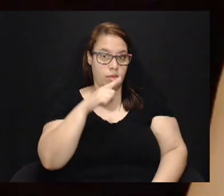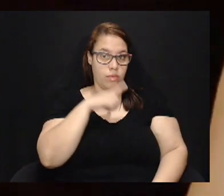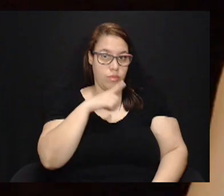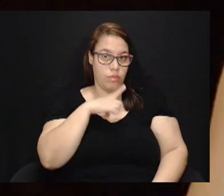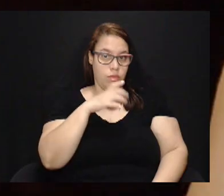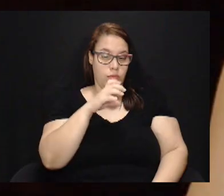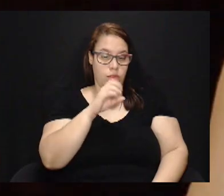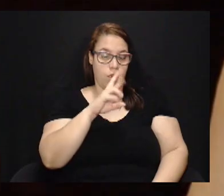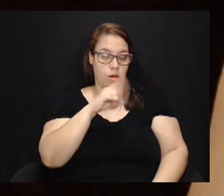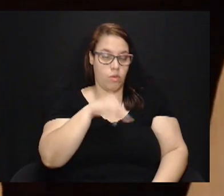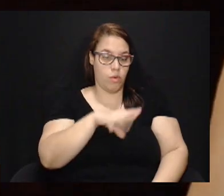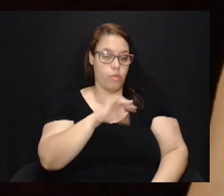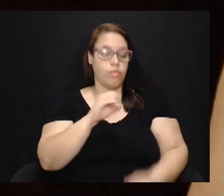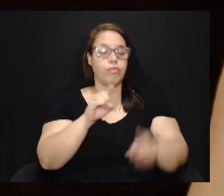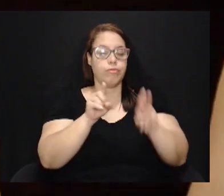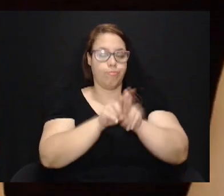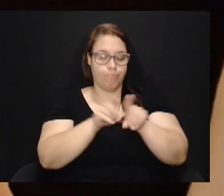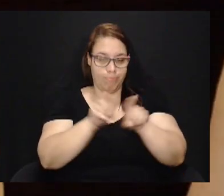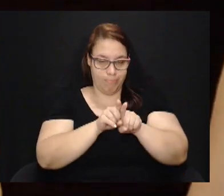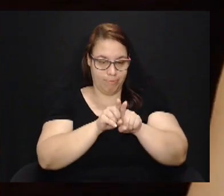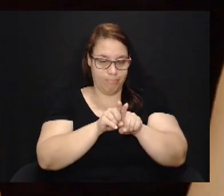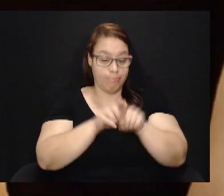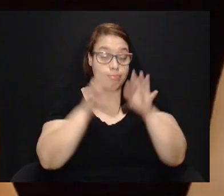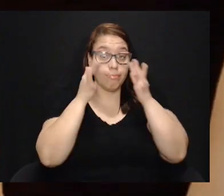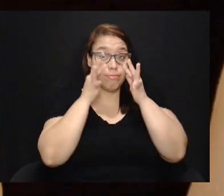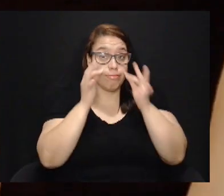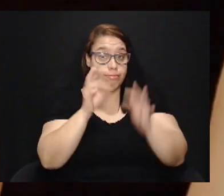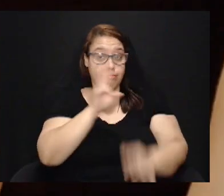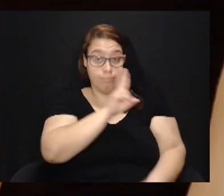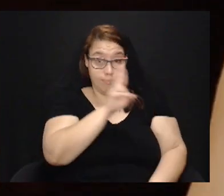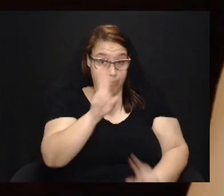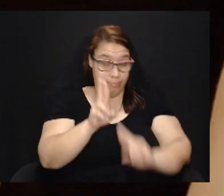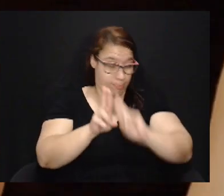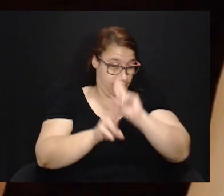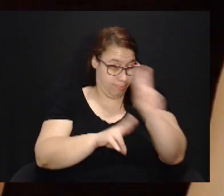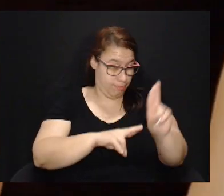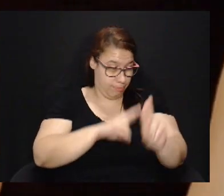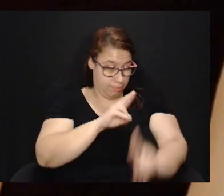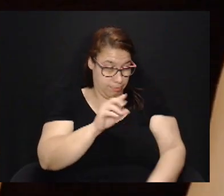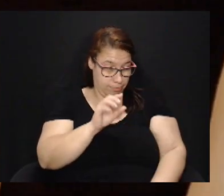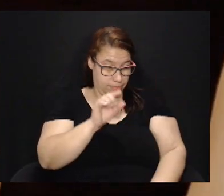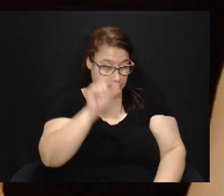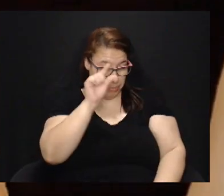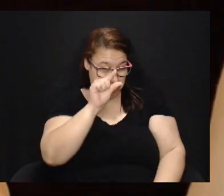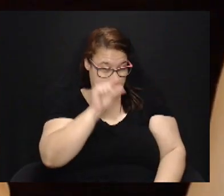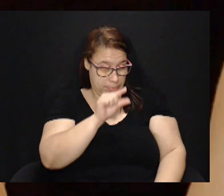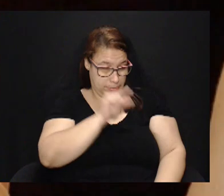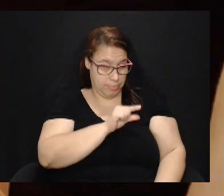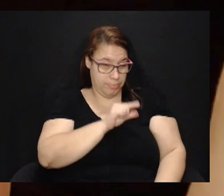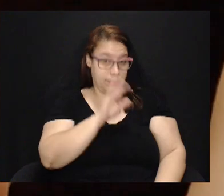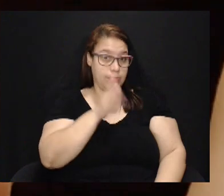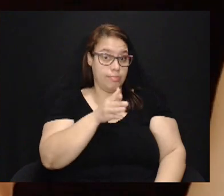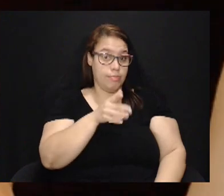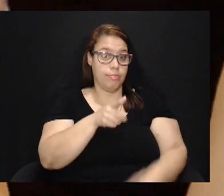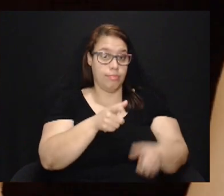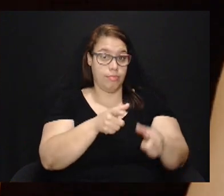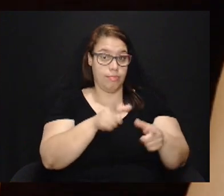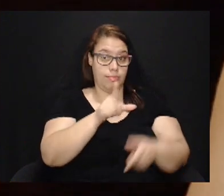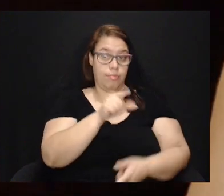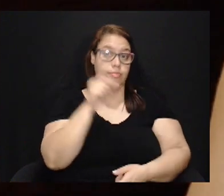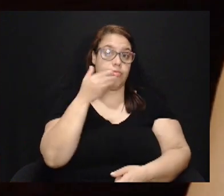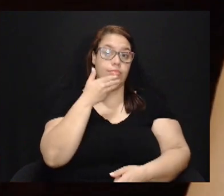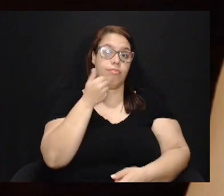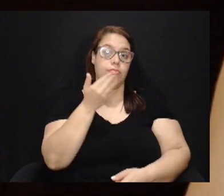carboidrato também. Então, atenção nesses pequenos itens, você já consegue fazer uma escolha melhor de um